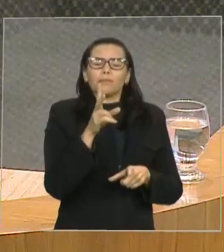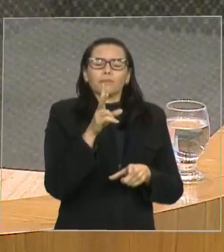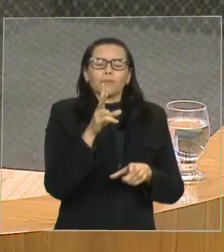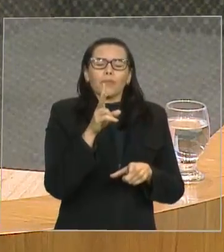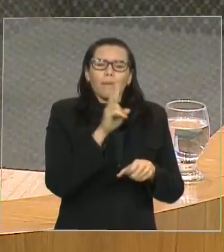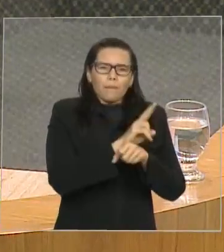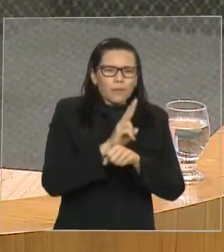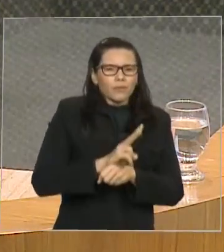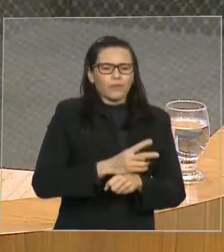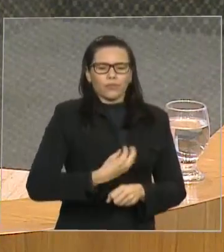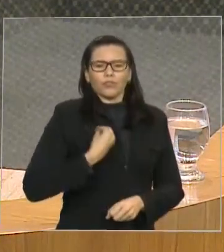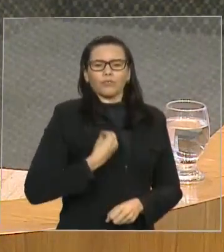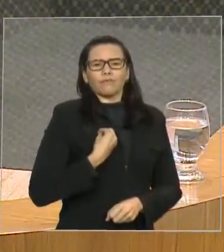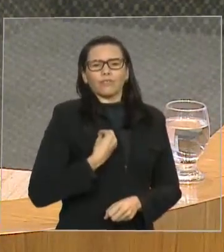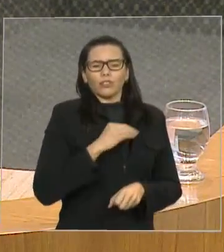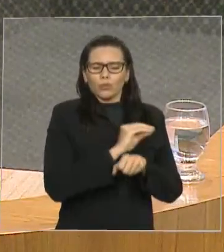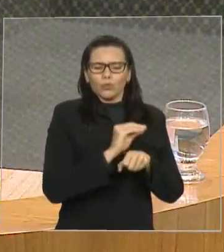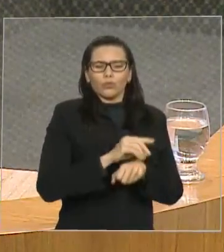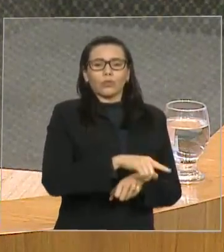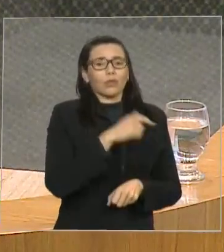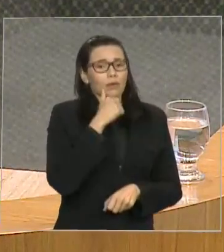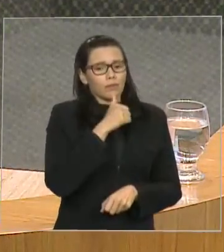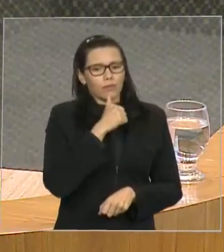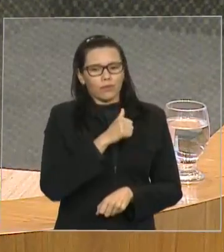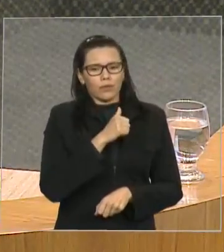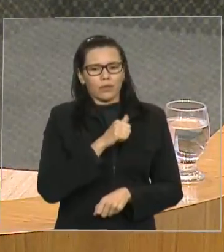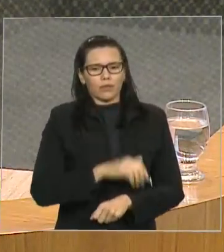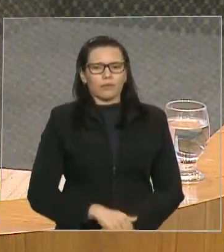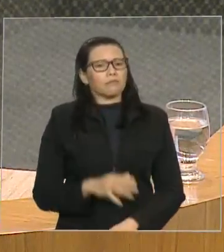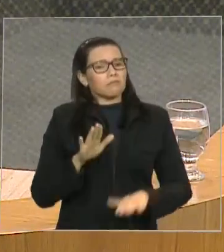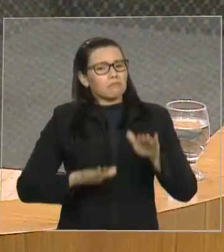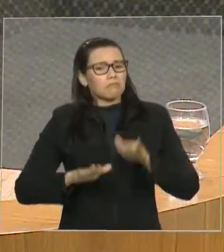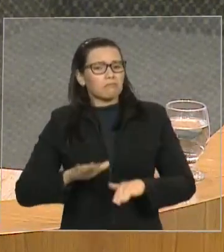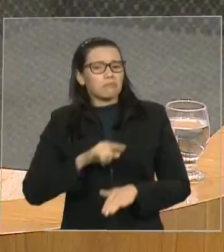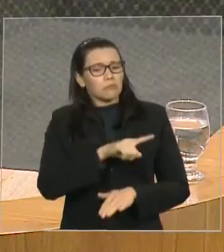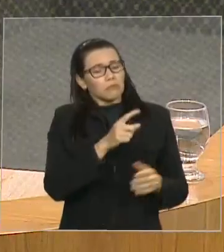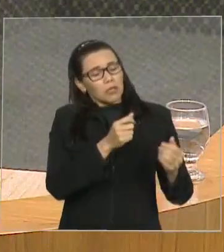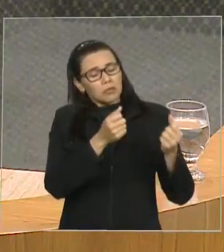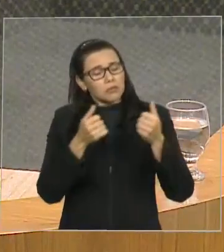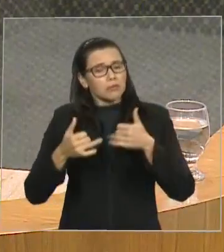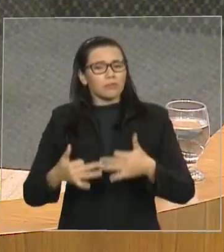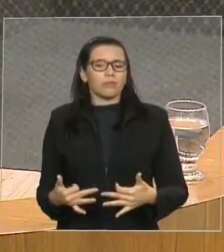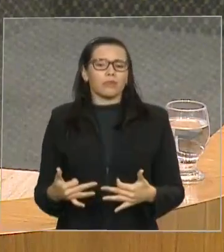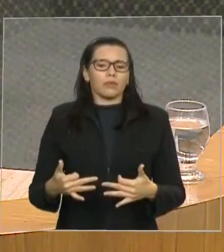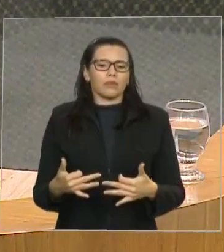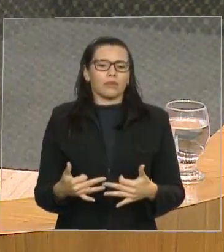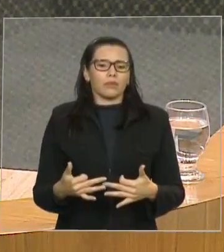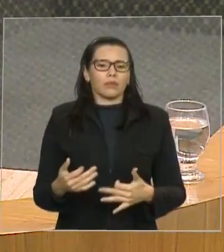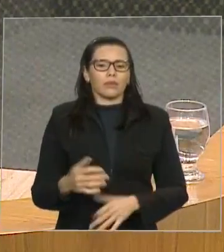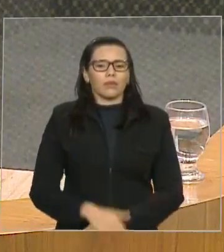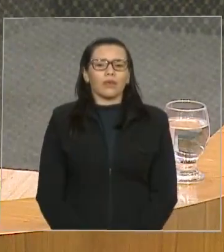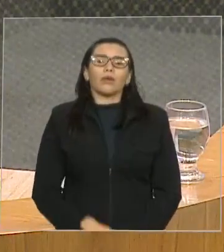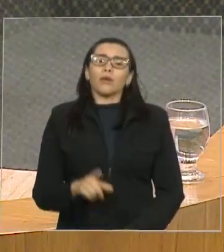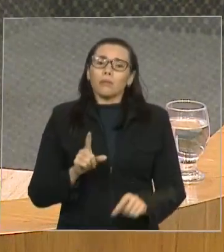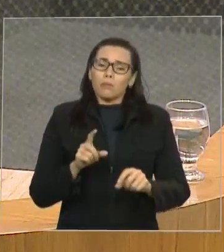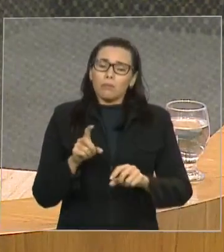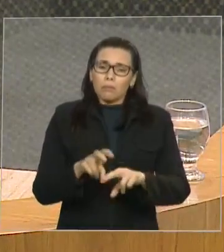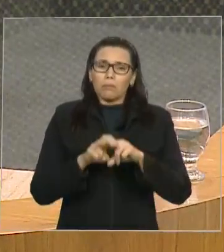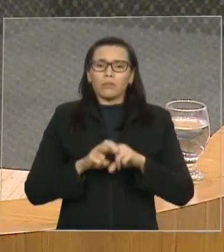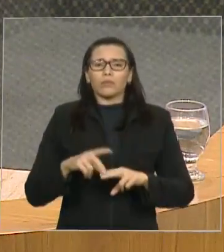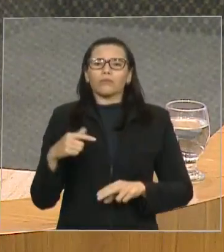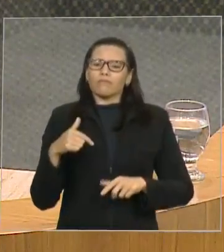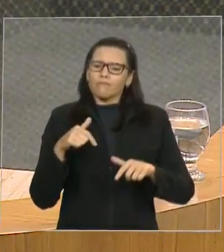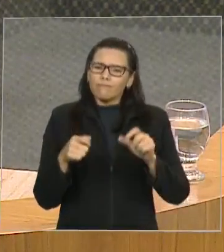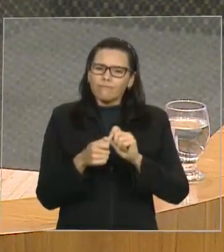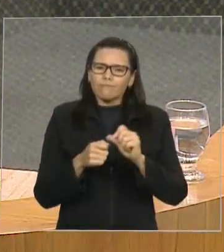de acordo do que ela nos passa, do caso que ela necessite. Então, são medidas preventivas, são trabalhos que